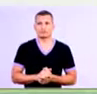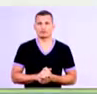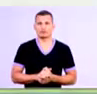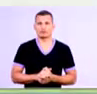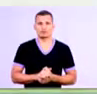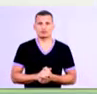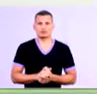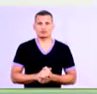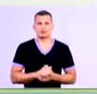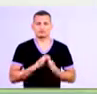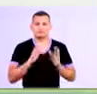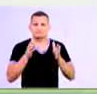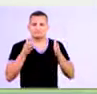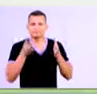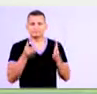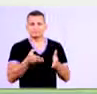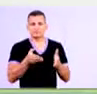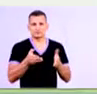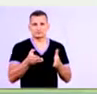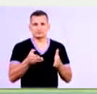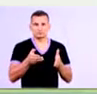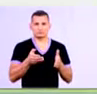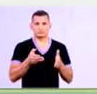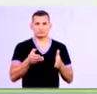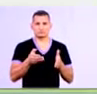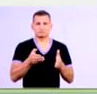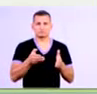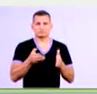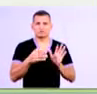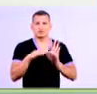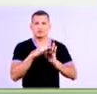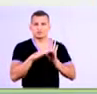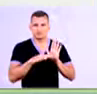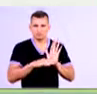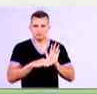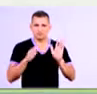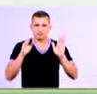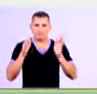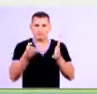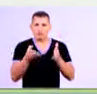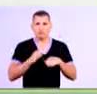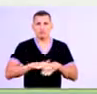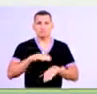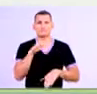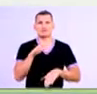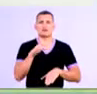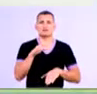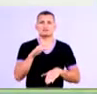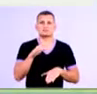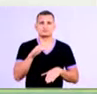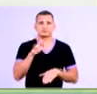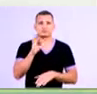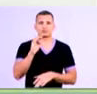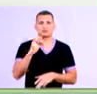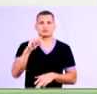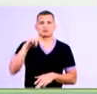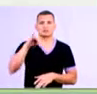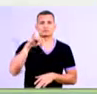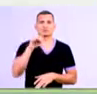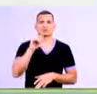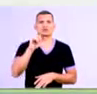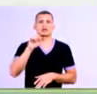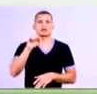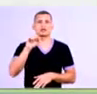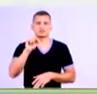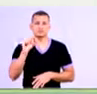requisitos, eles focam mais nas técnicas do que no usuário final. Essa